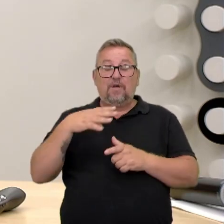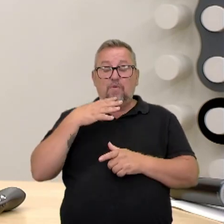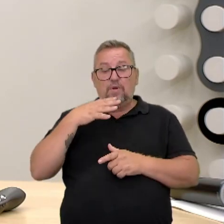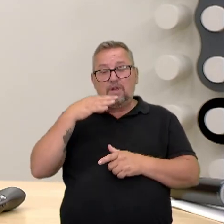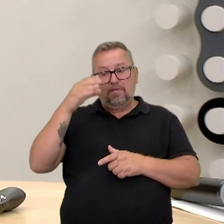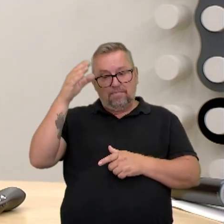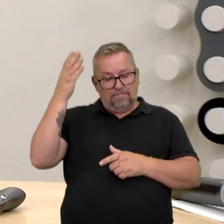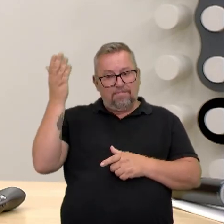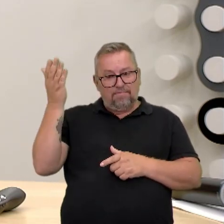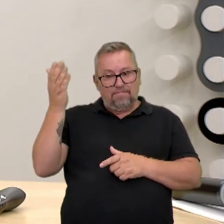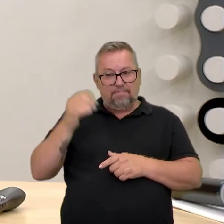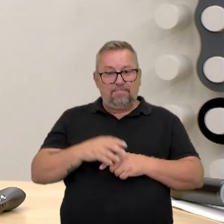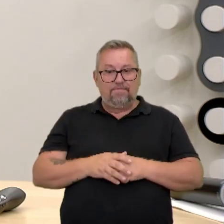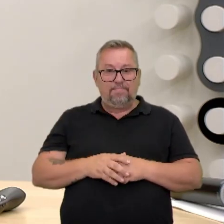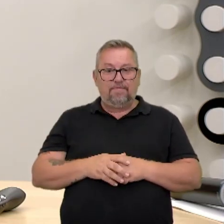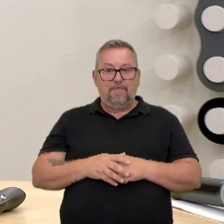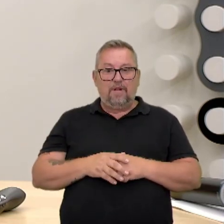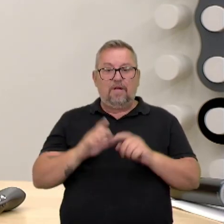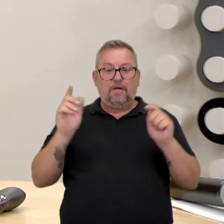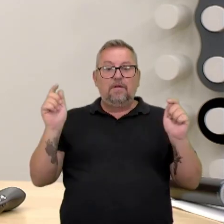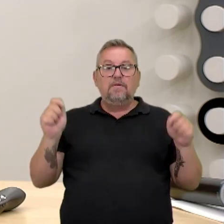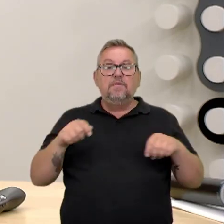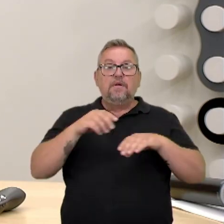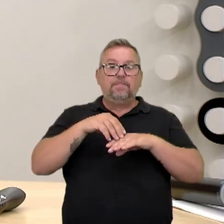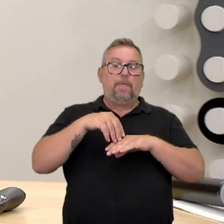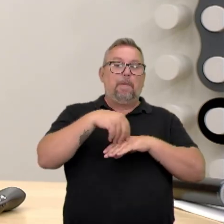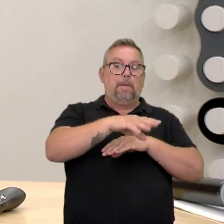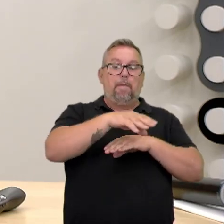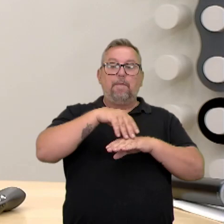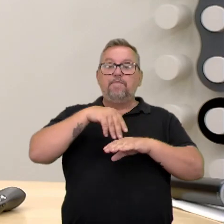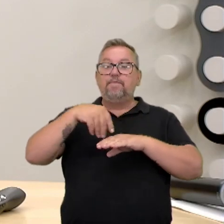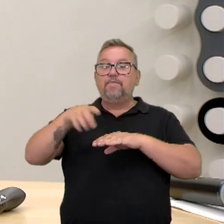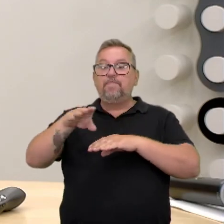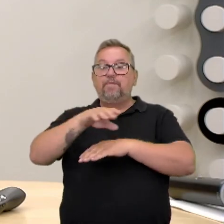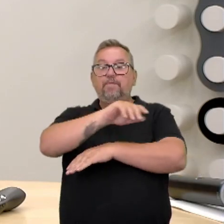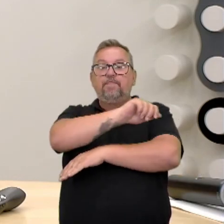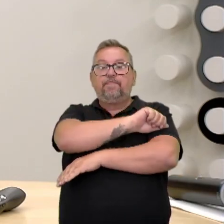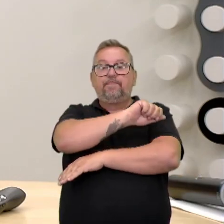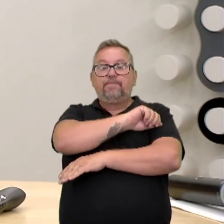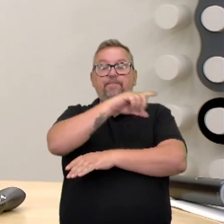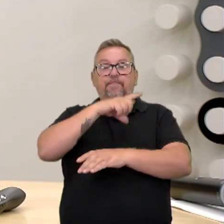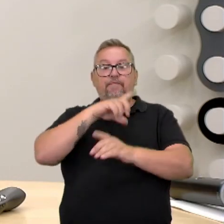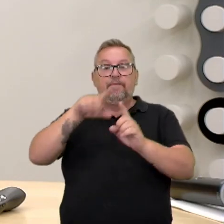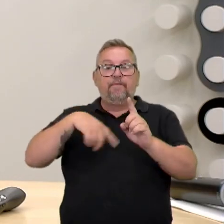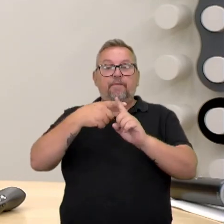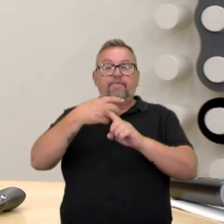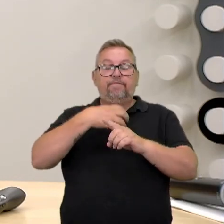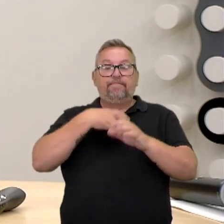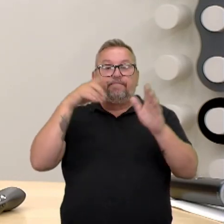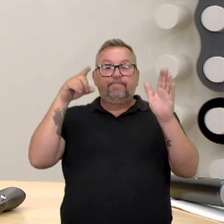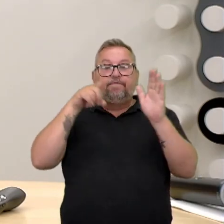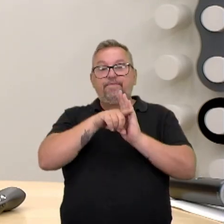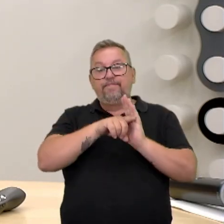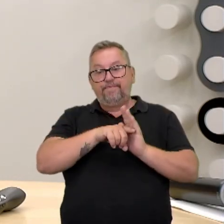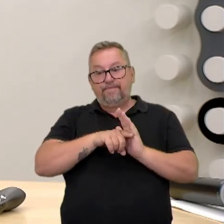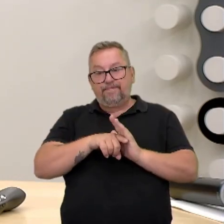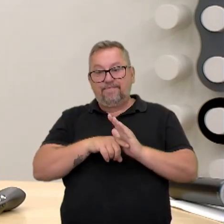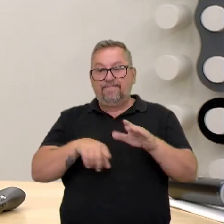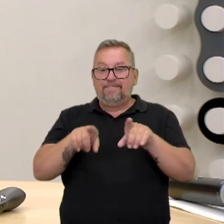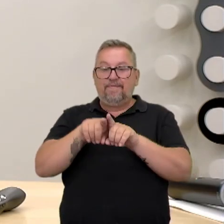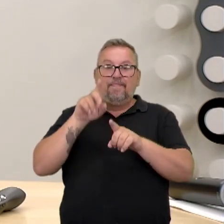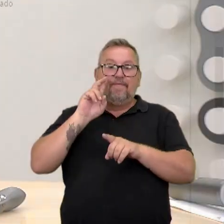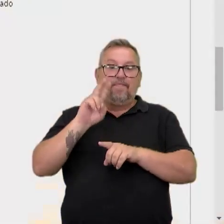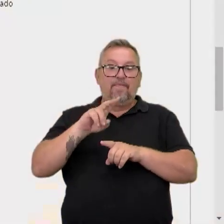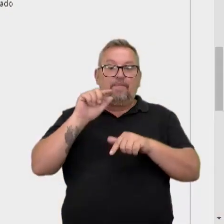em cima dos dados aqui. E aí ele pode repassar aí para os alunos como sendo mais um meio aí de pesquisa. E aí a gente pode ver, por